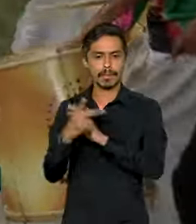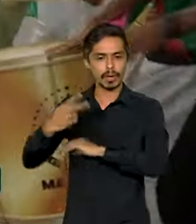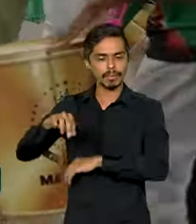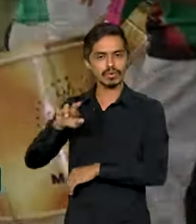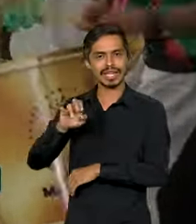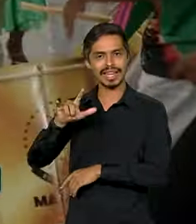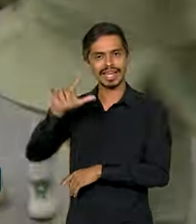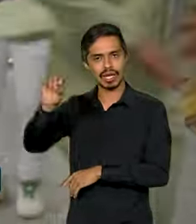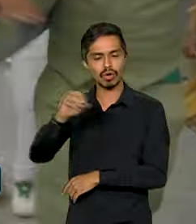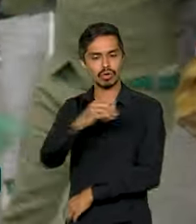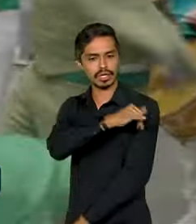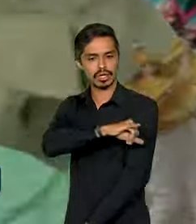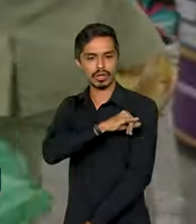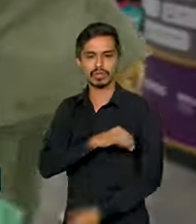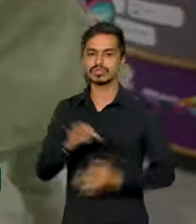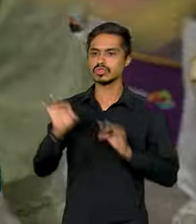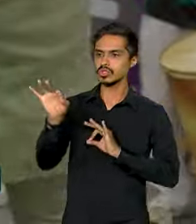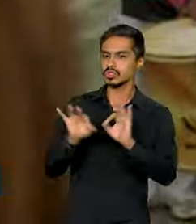quem estava chegando.